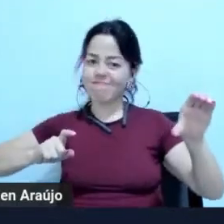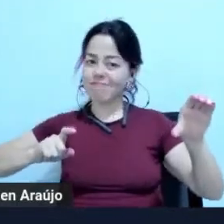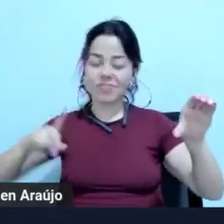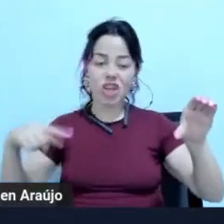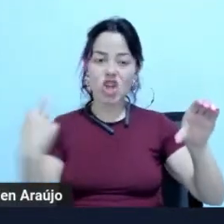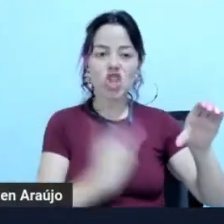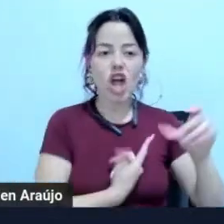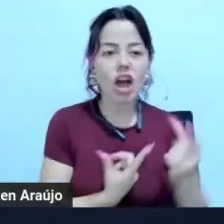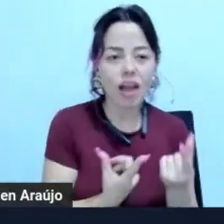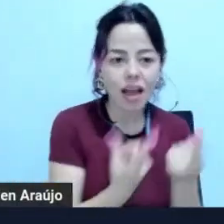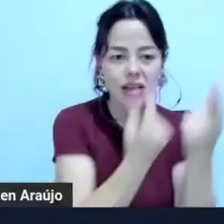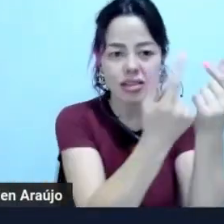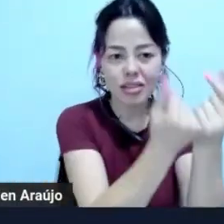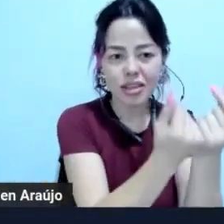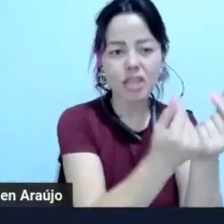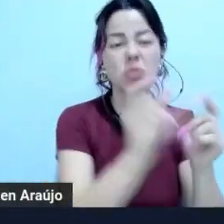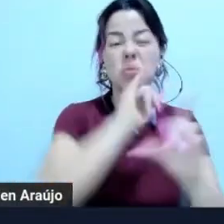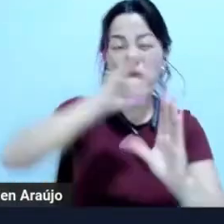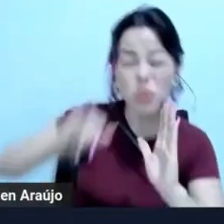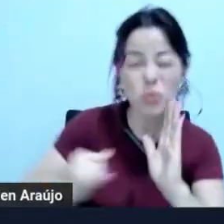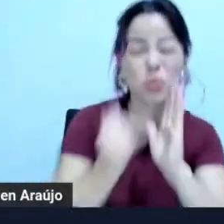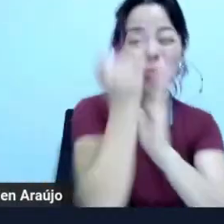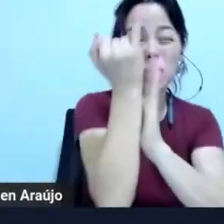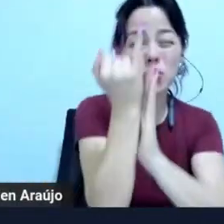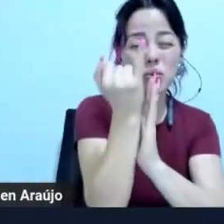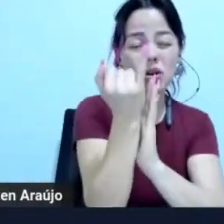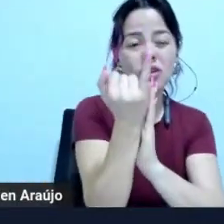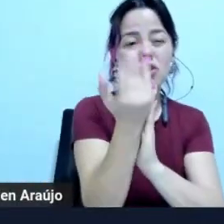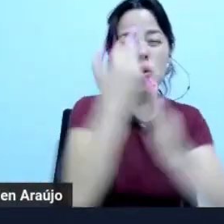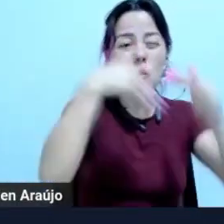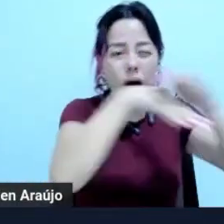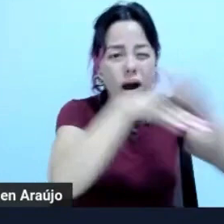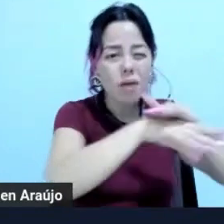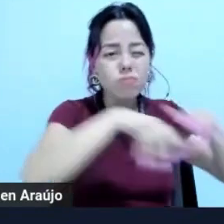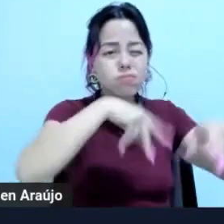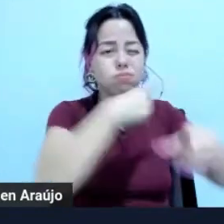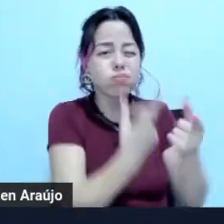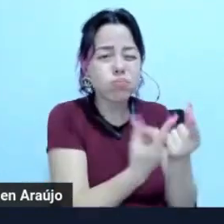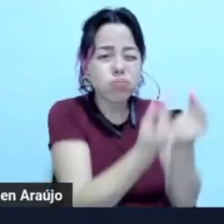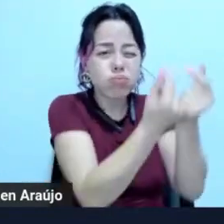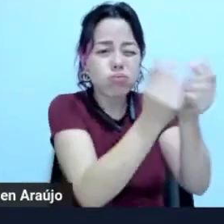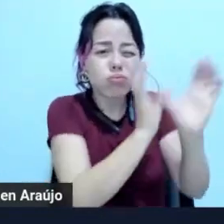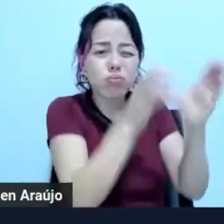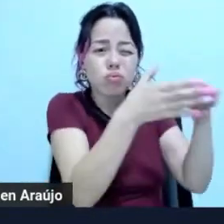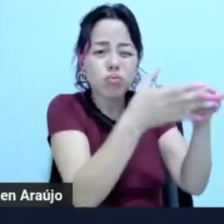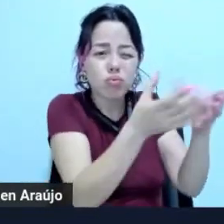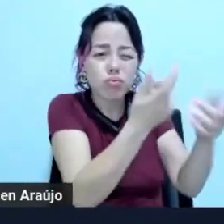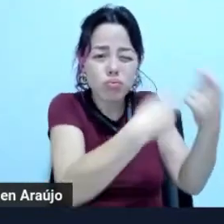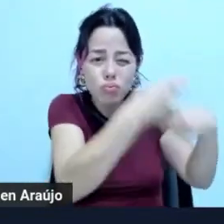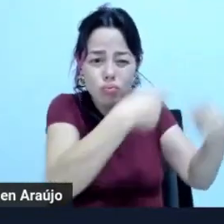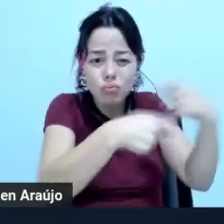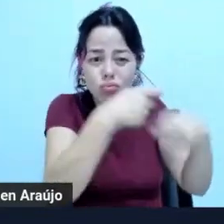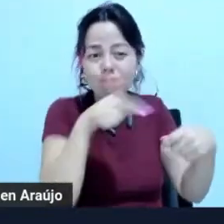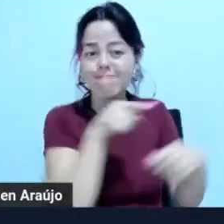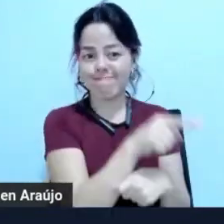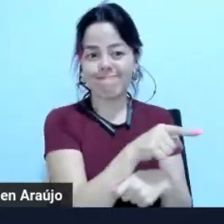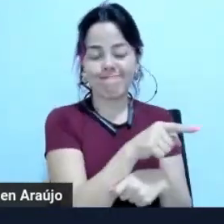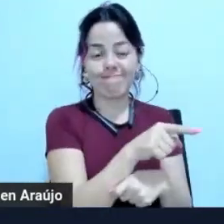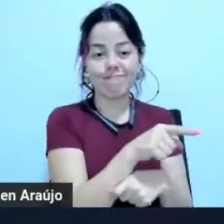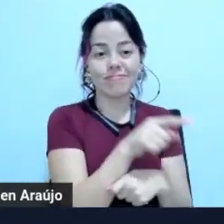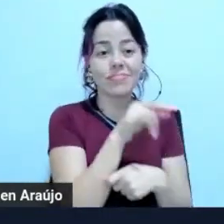o câmbio, os juros, as reservas internacionais, toda a política monetária do país